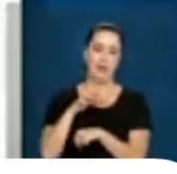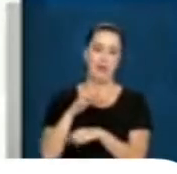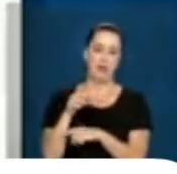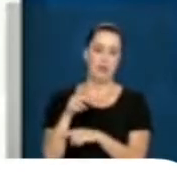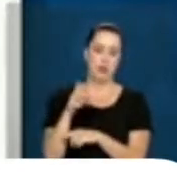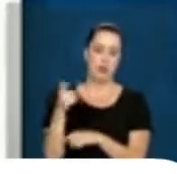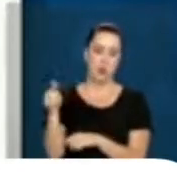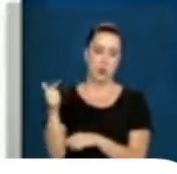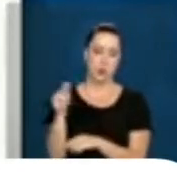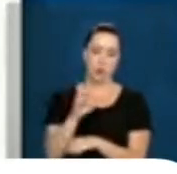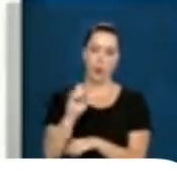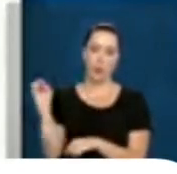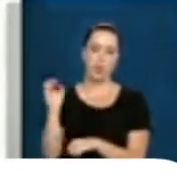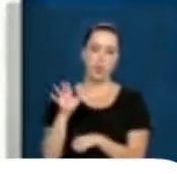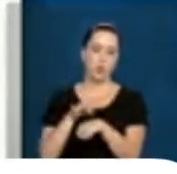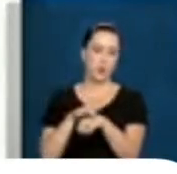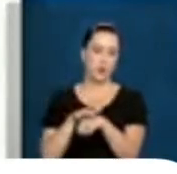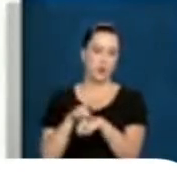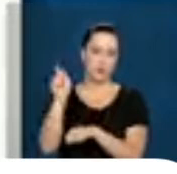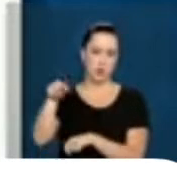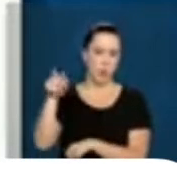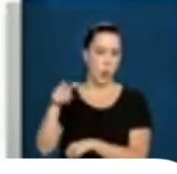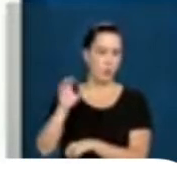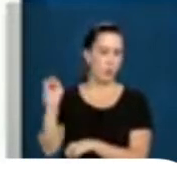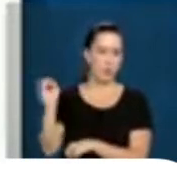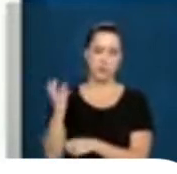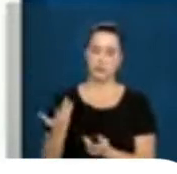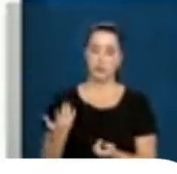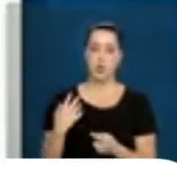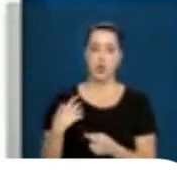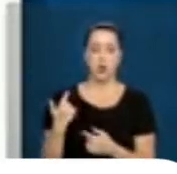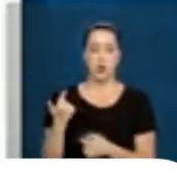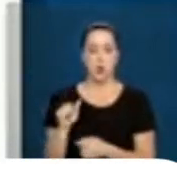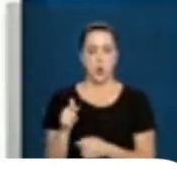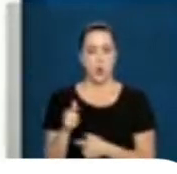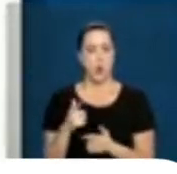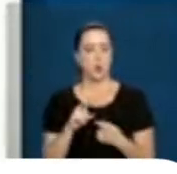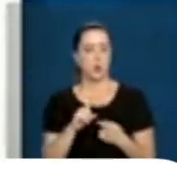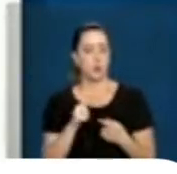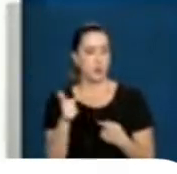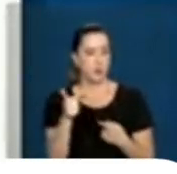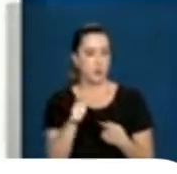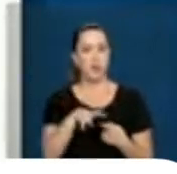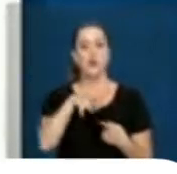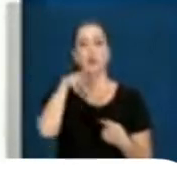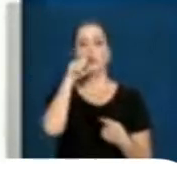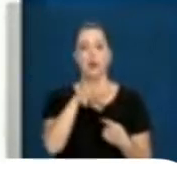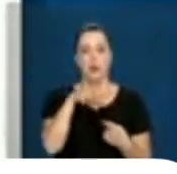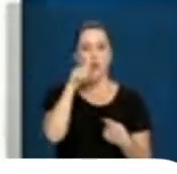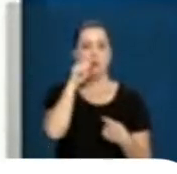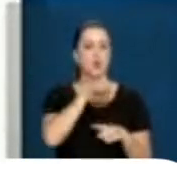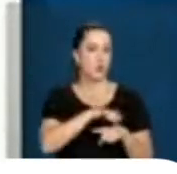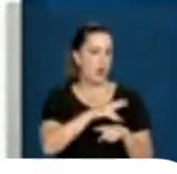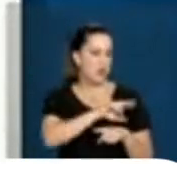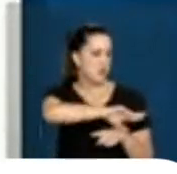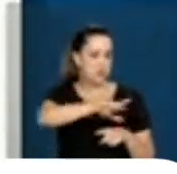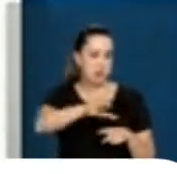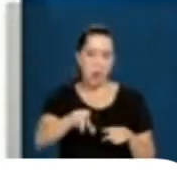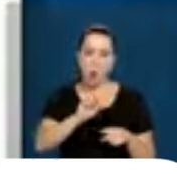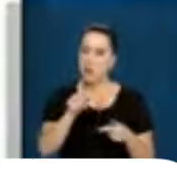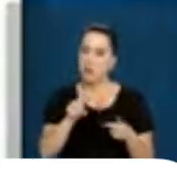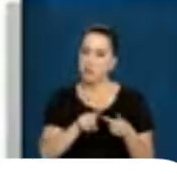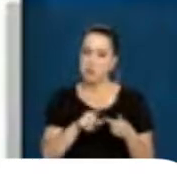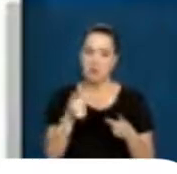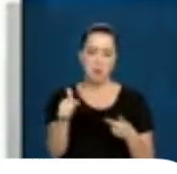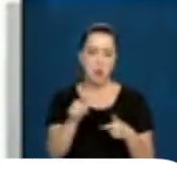registrado, ou nenhum caso de Covid, ou nenhum dos dois, ou seja, não tem nem Covid, nem SRAG. E a gente observa que cerca